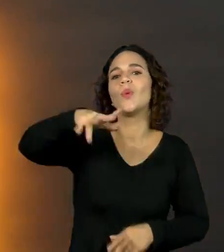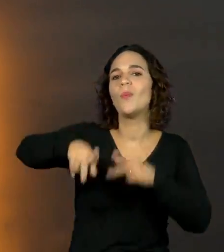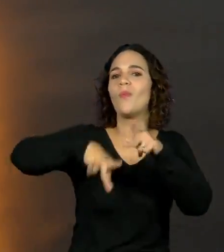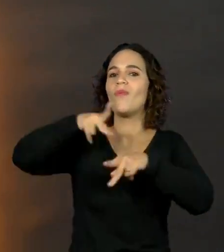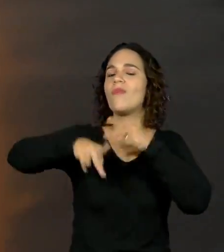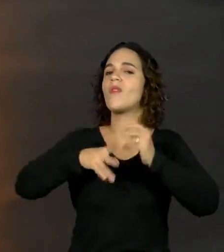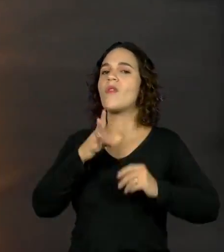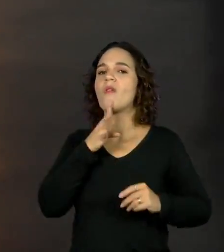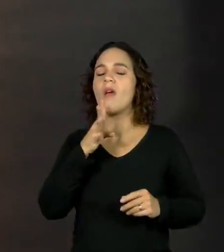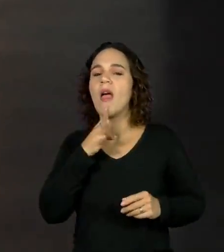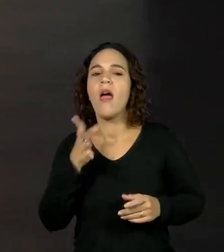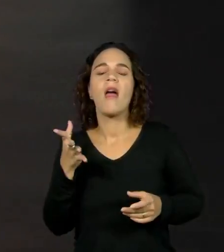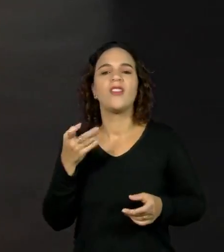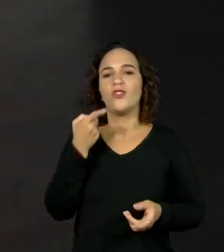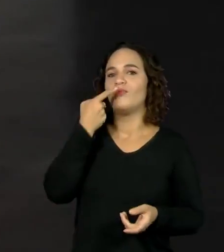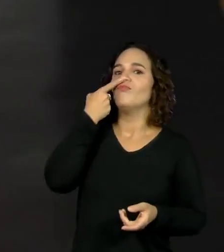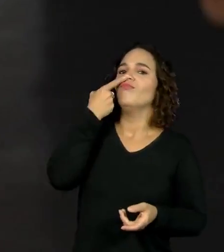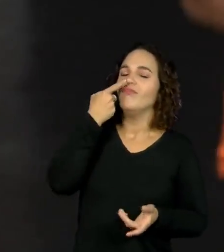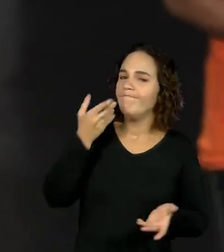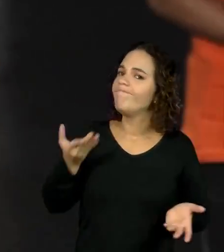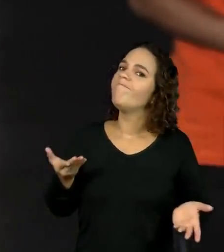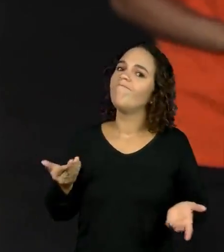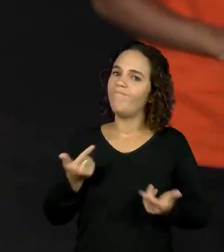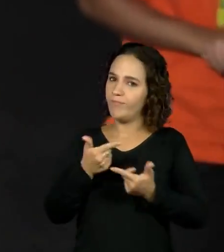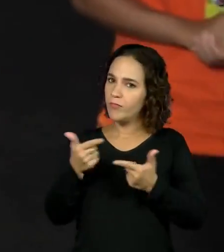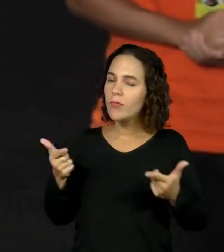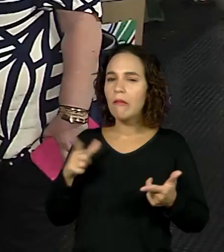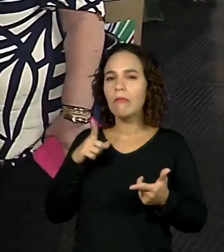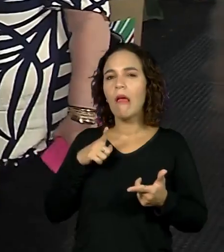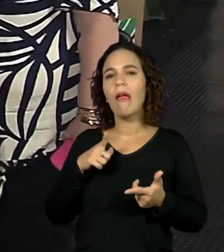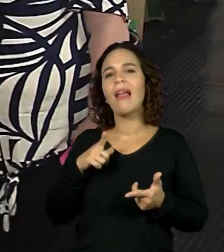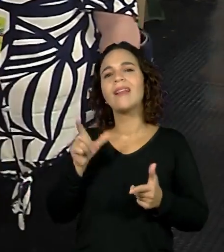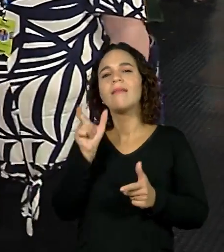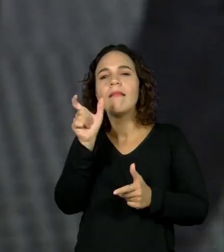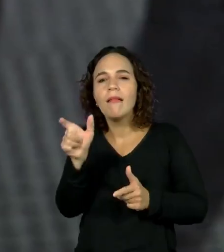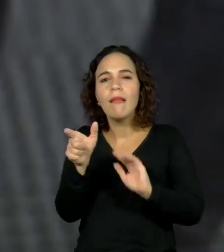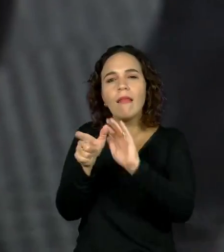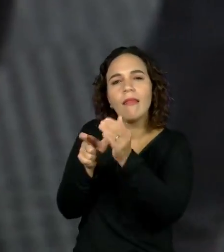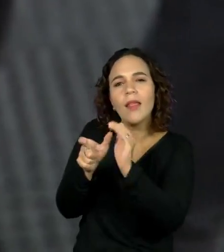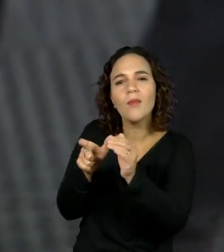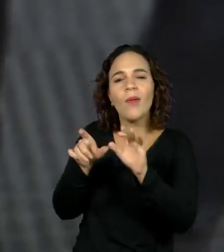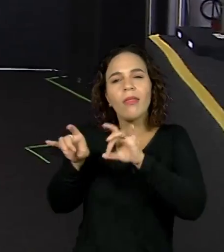população tem familiaridade, né? Acho que lida com muitos termos técnicos.